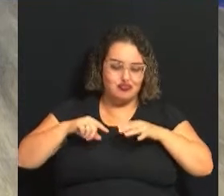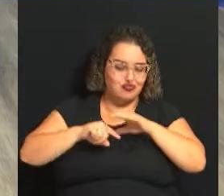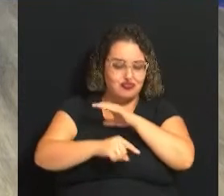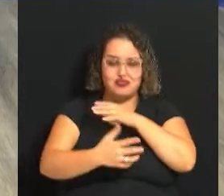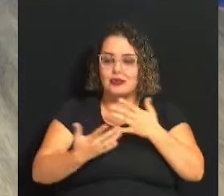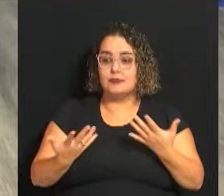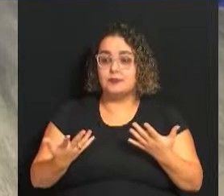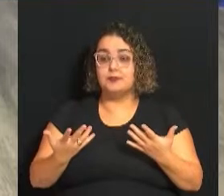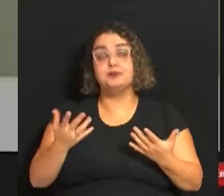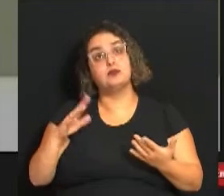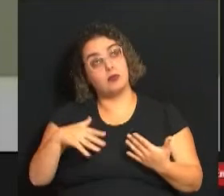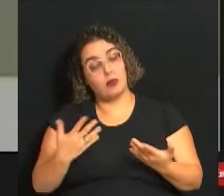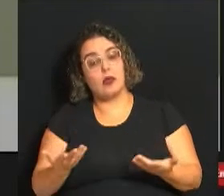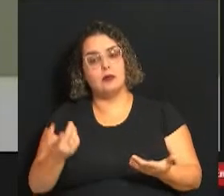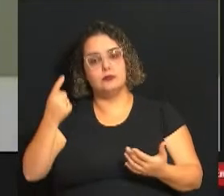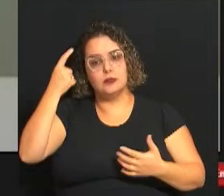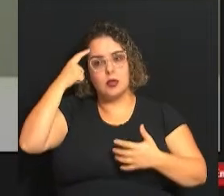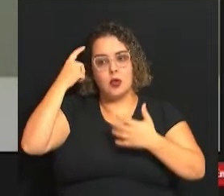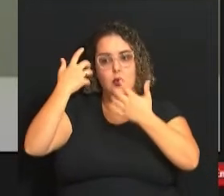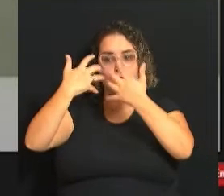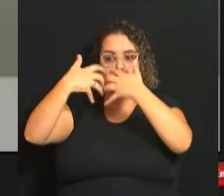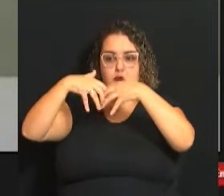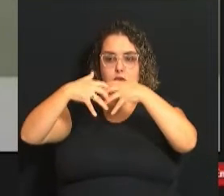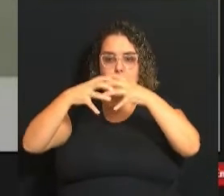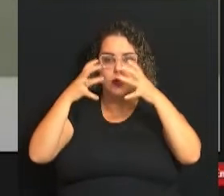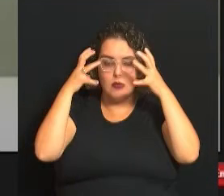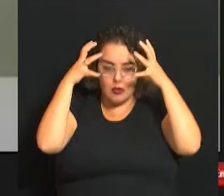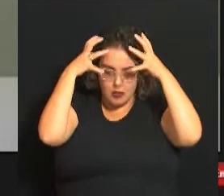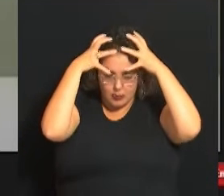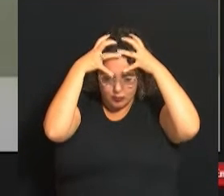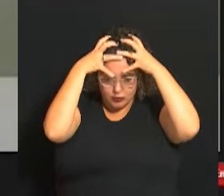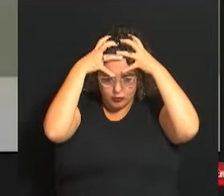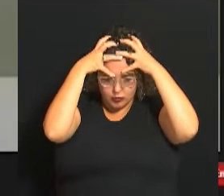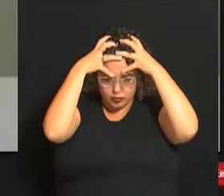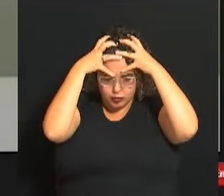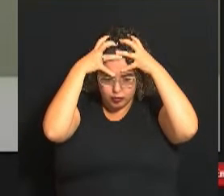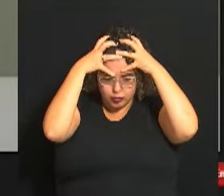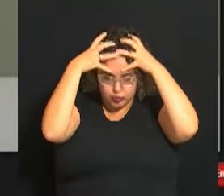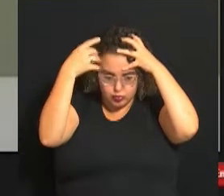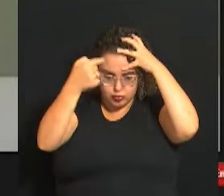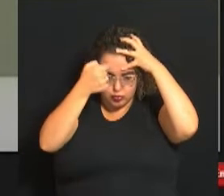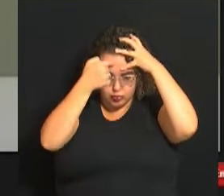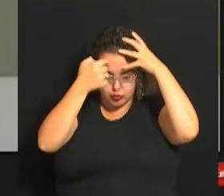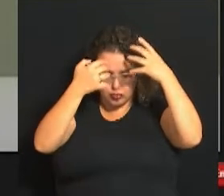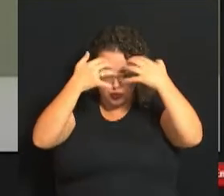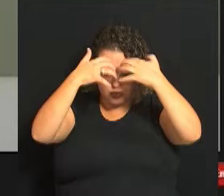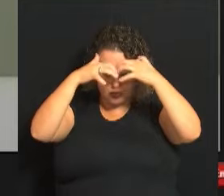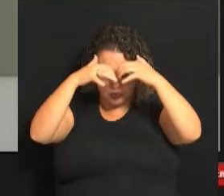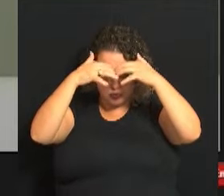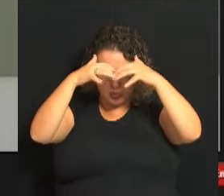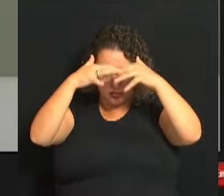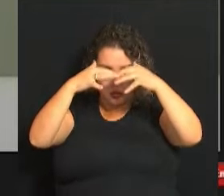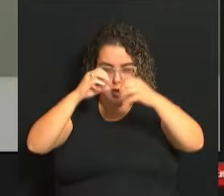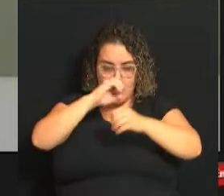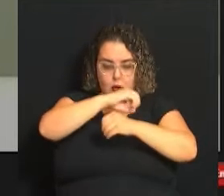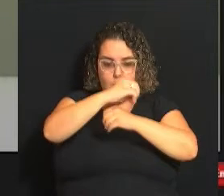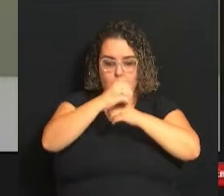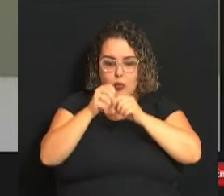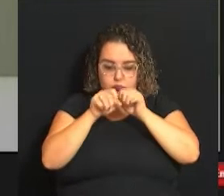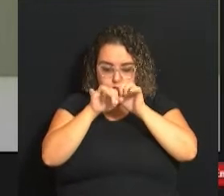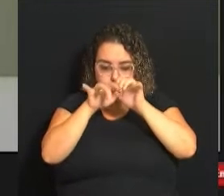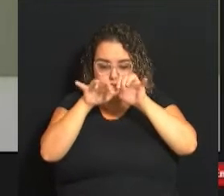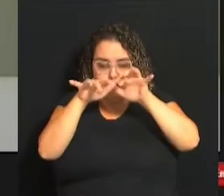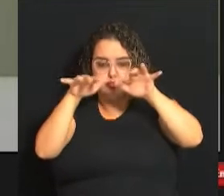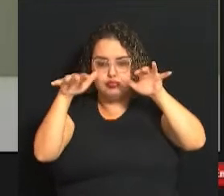Sim. O cérebro, então, é uma caixa fechada. Quando você tem uma proliferação celular